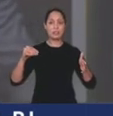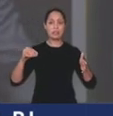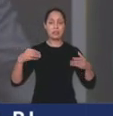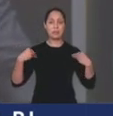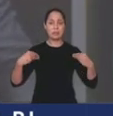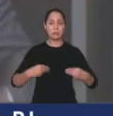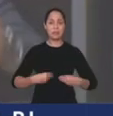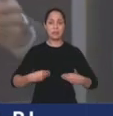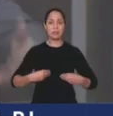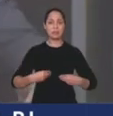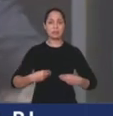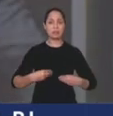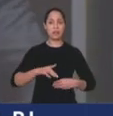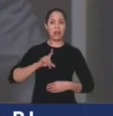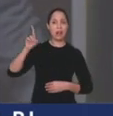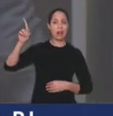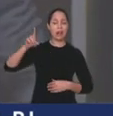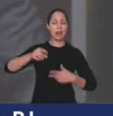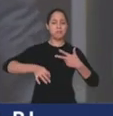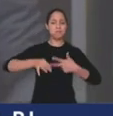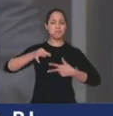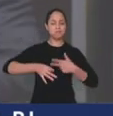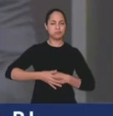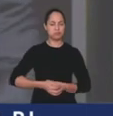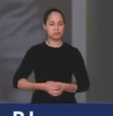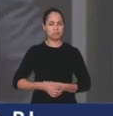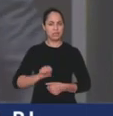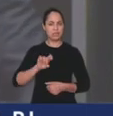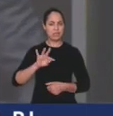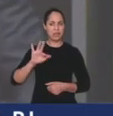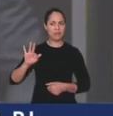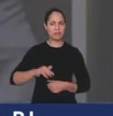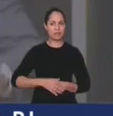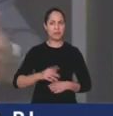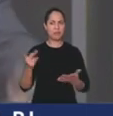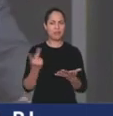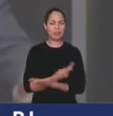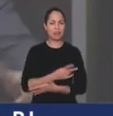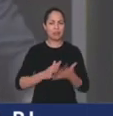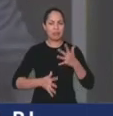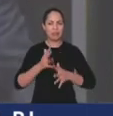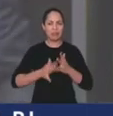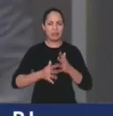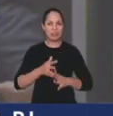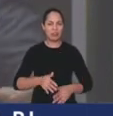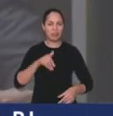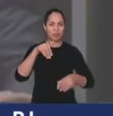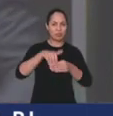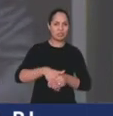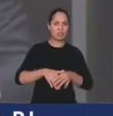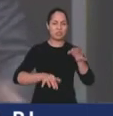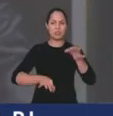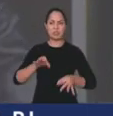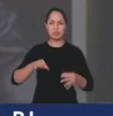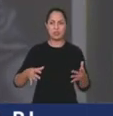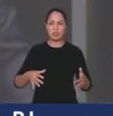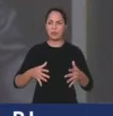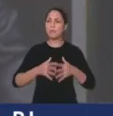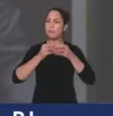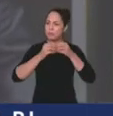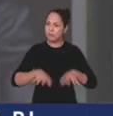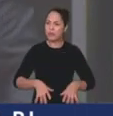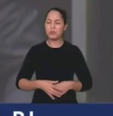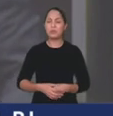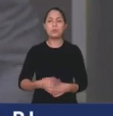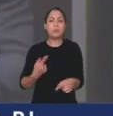totalmente o processo jurídico, as votações, votações importantíssimas, porque não havia um dos